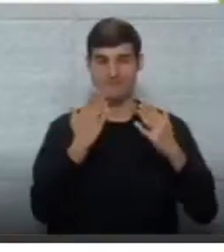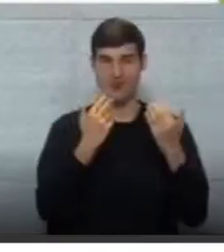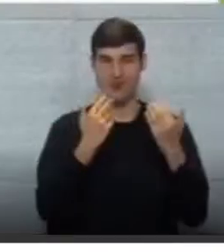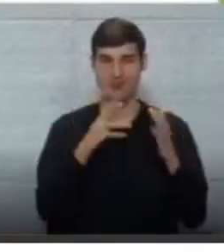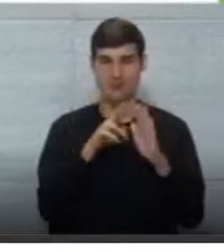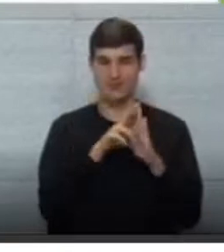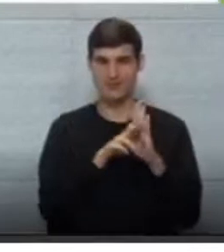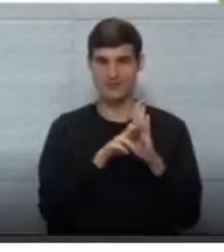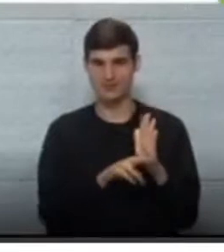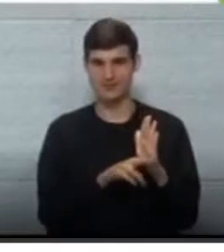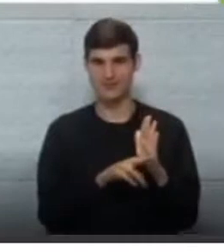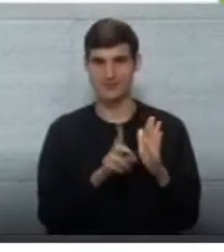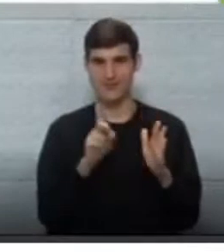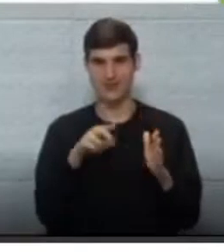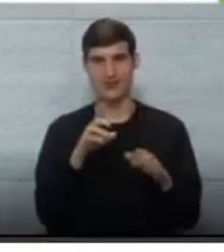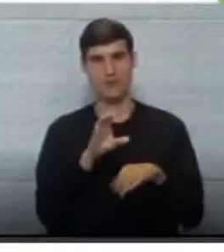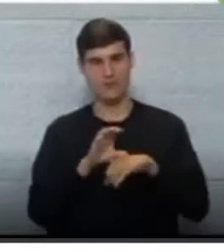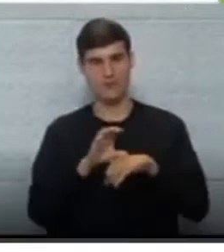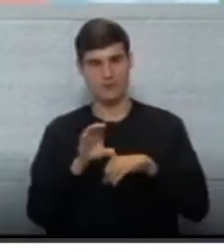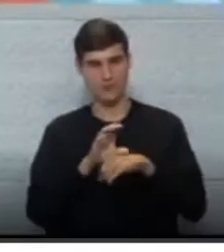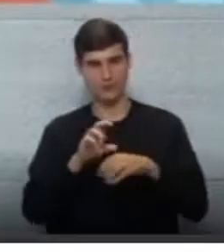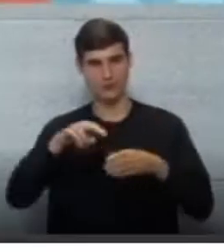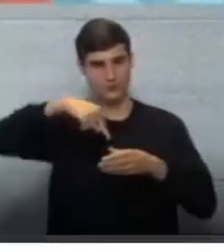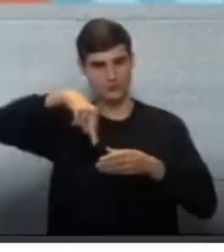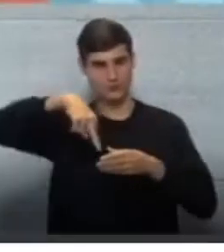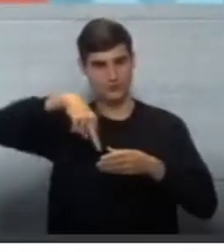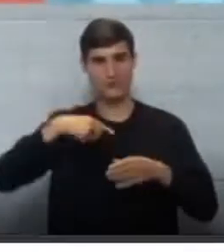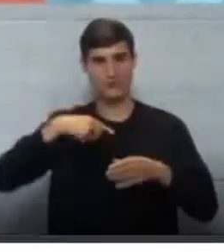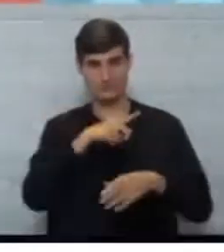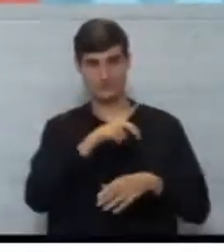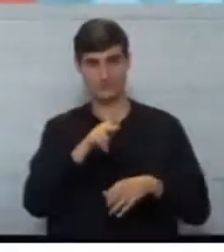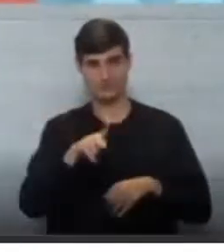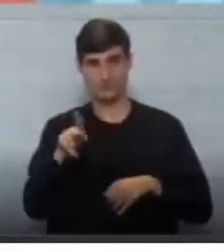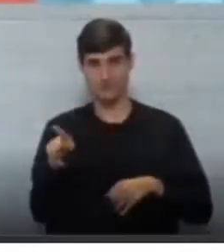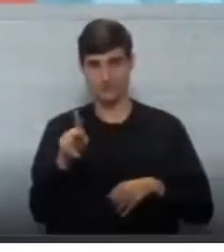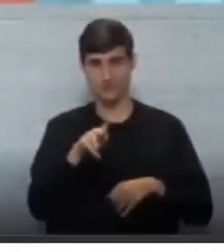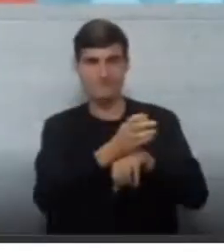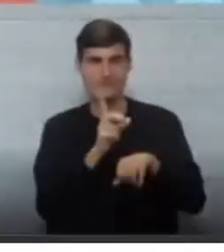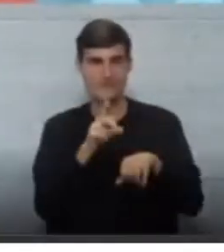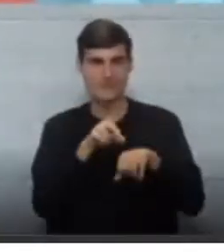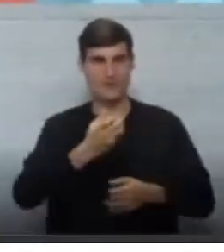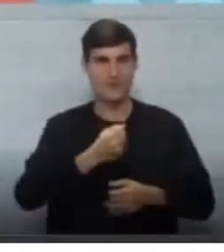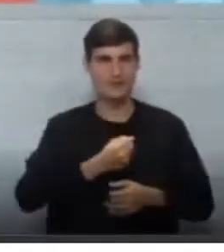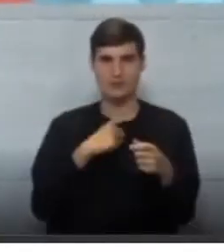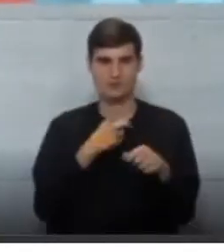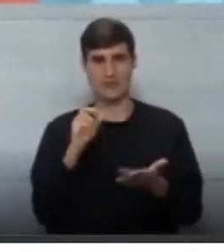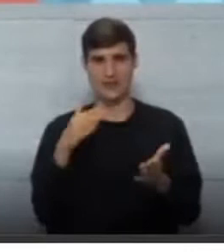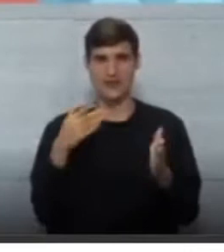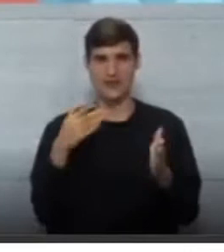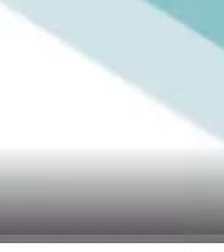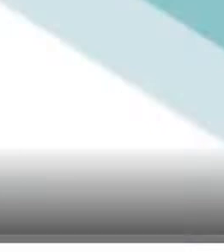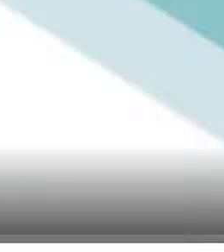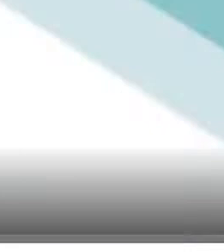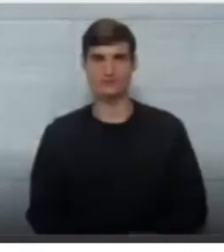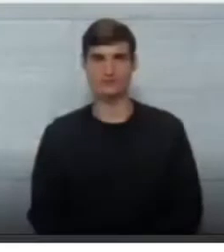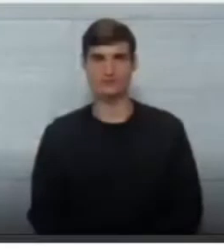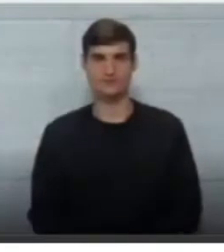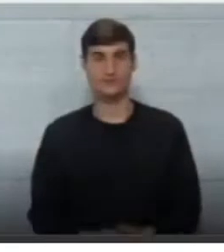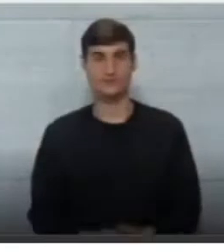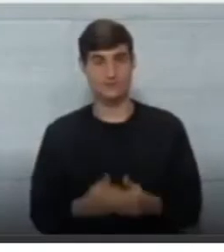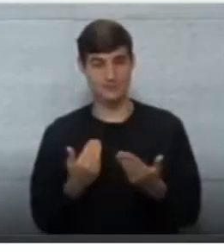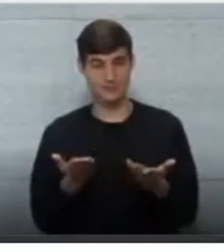né, como eu falei, nossa disciplina, base da vigilância sanitária em alimentos, né, nós vamos fazer